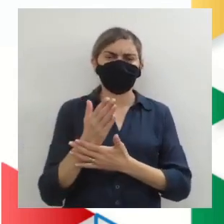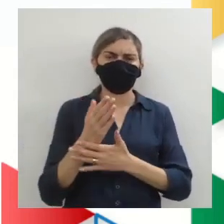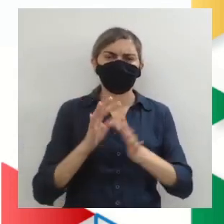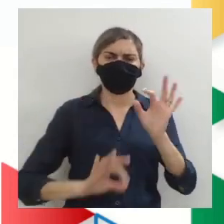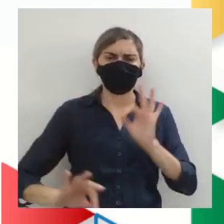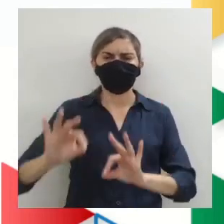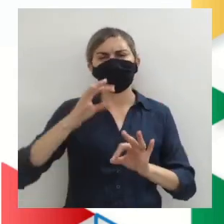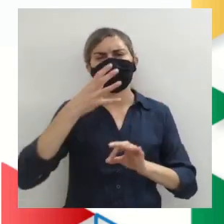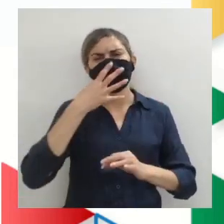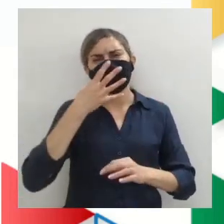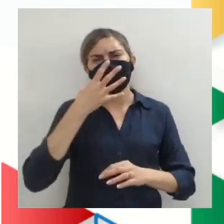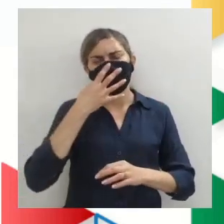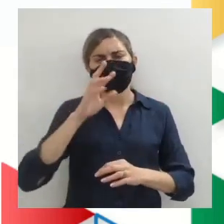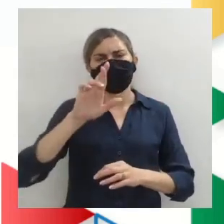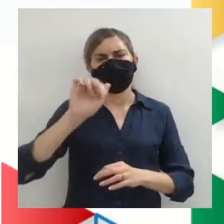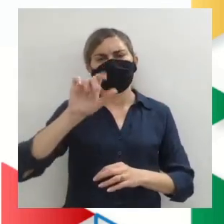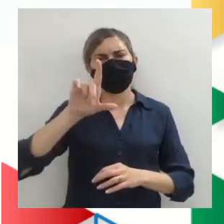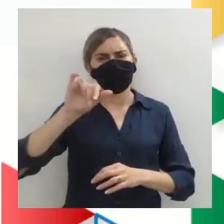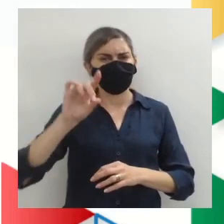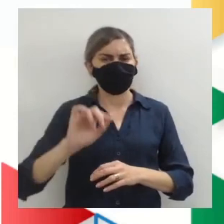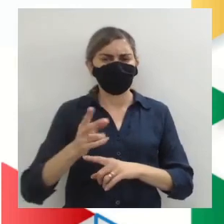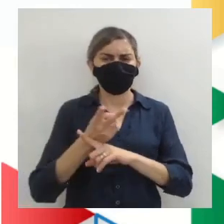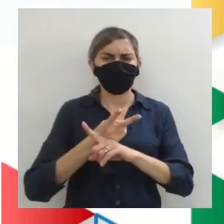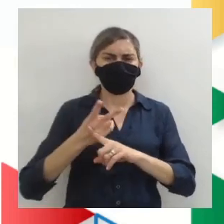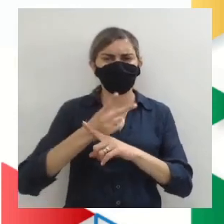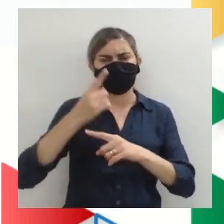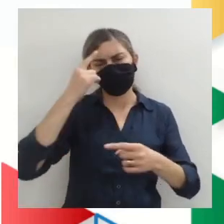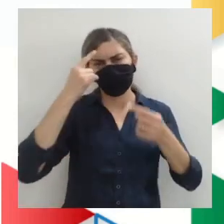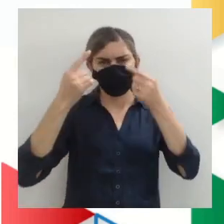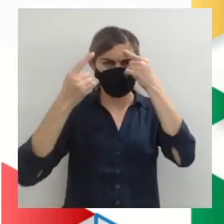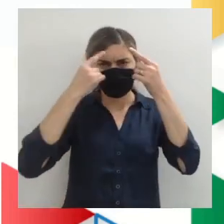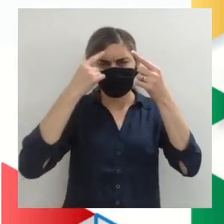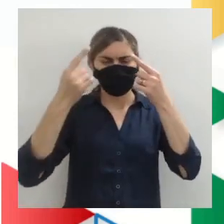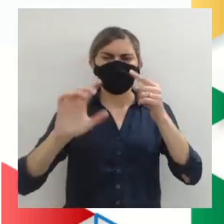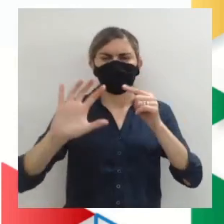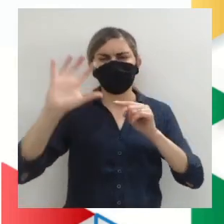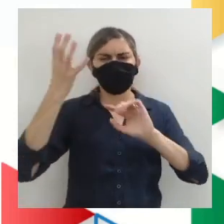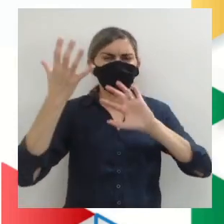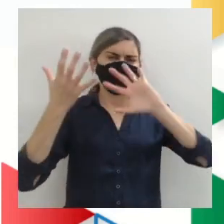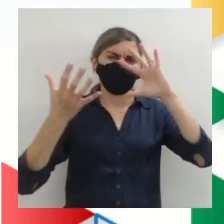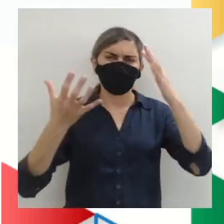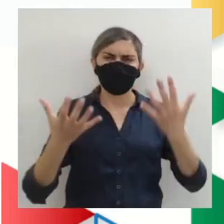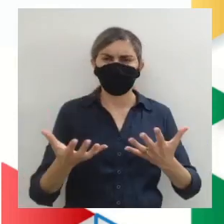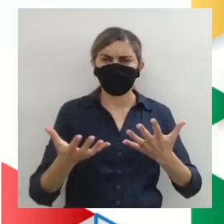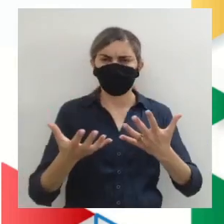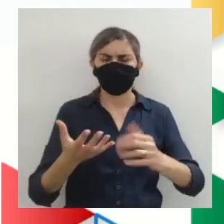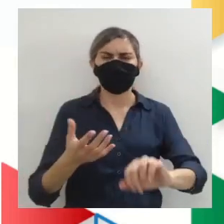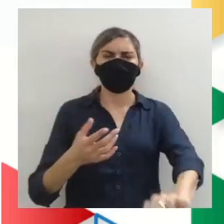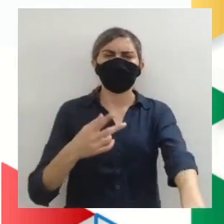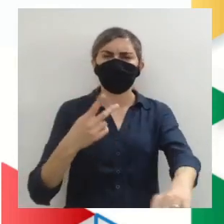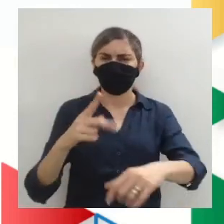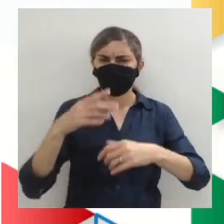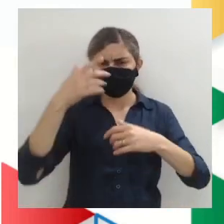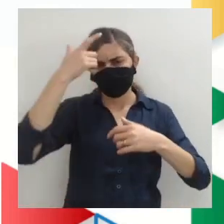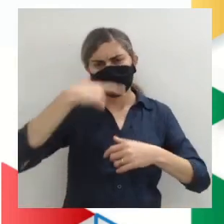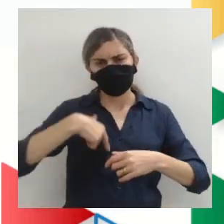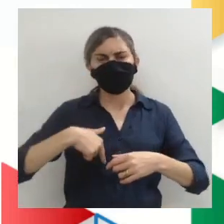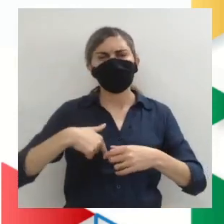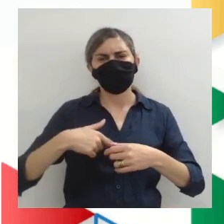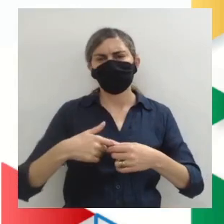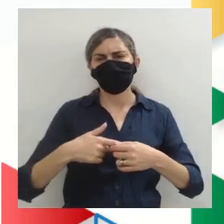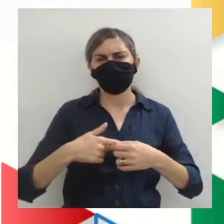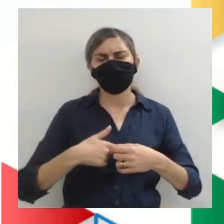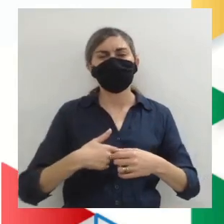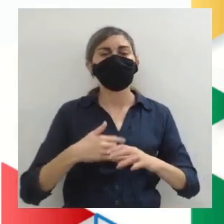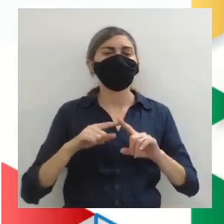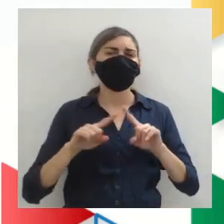de observar a realidade que procura pensar os acontecimentos além de sua aparência